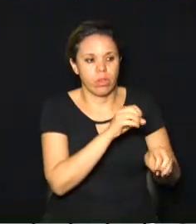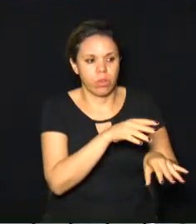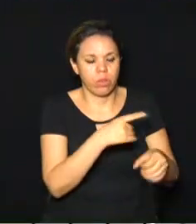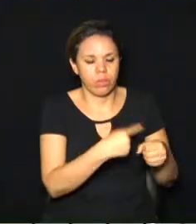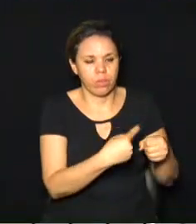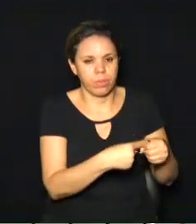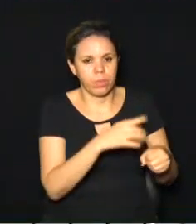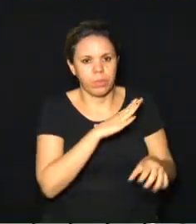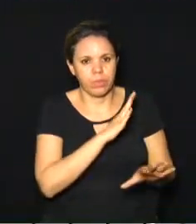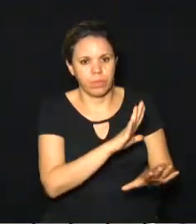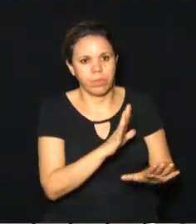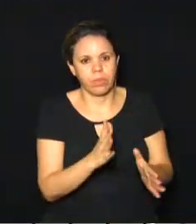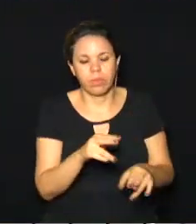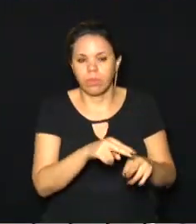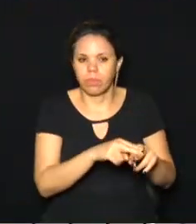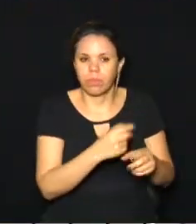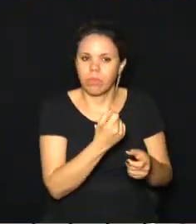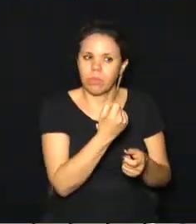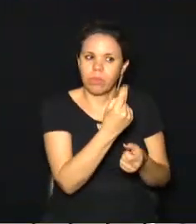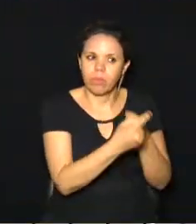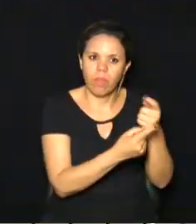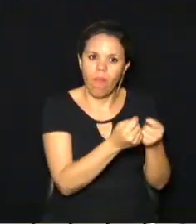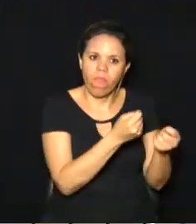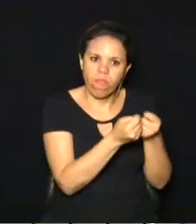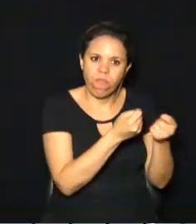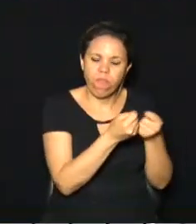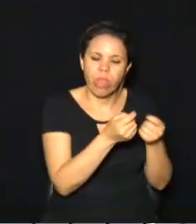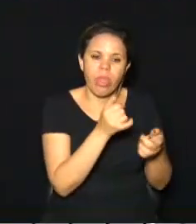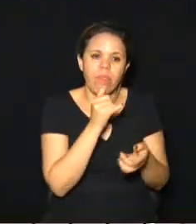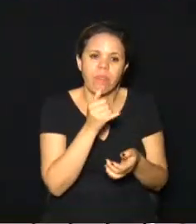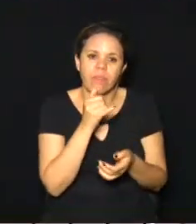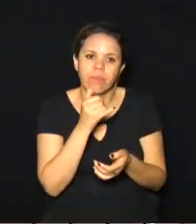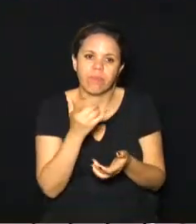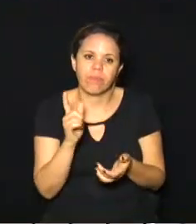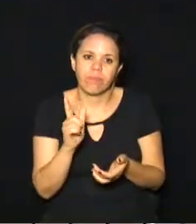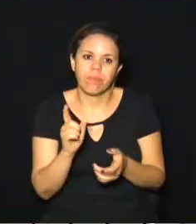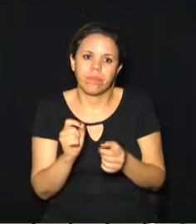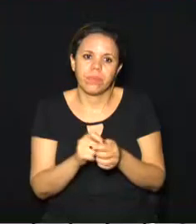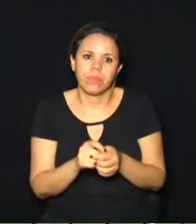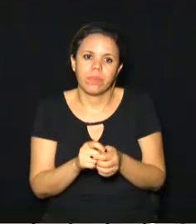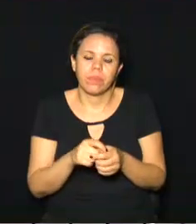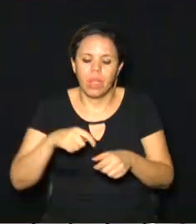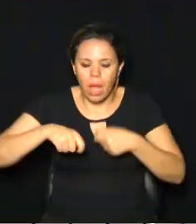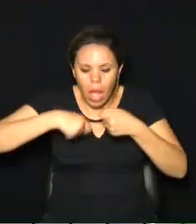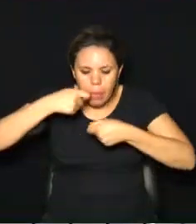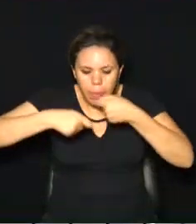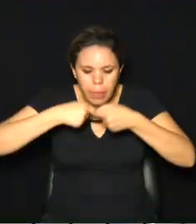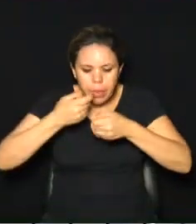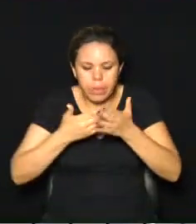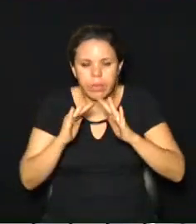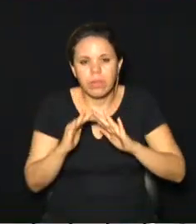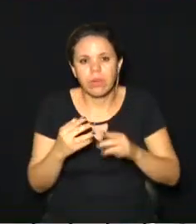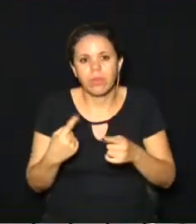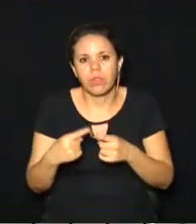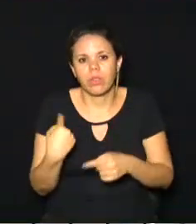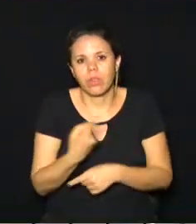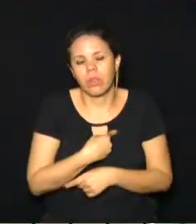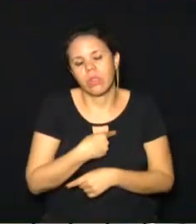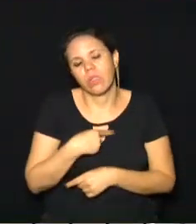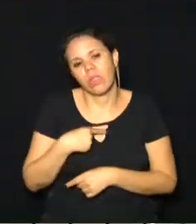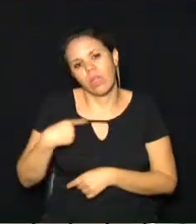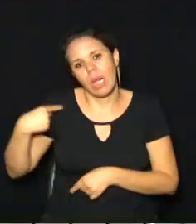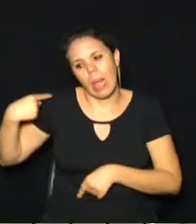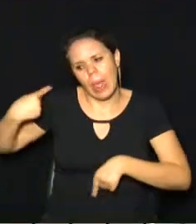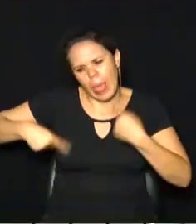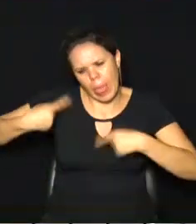município, por conta de algumas economias. Uma economia, por exemplo, clara e evidente, a economia da merenda escolar, porque nós até brigamos